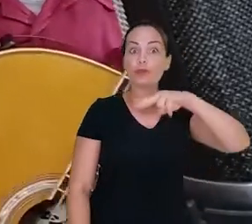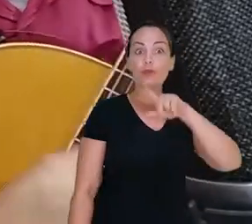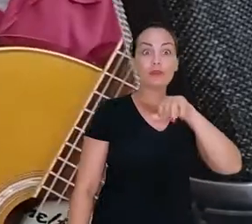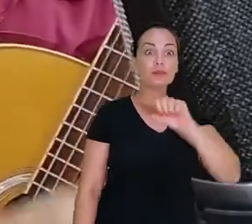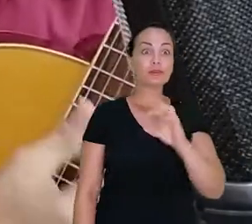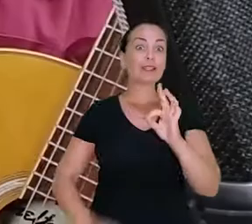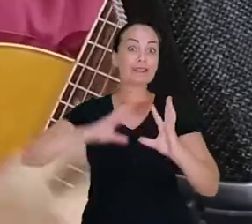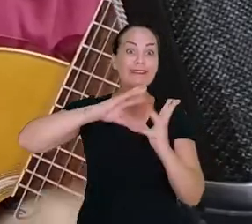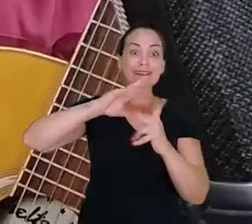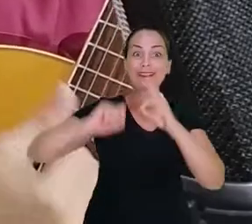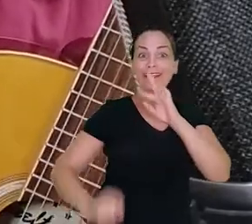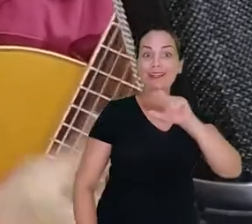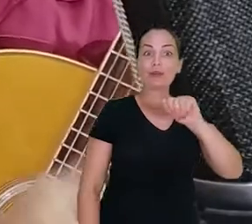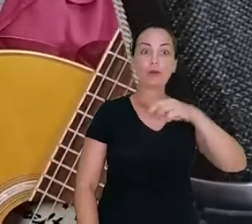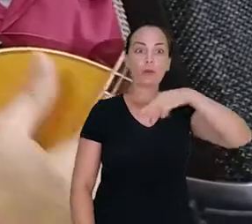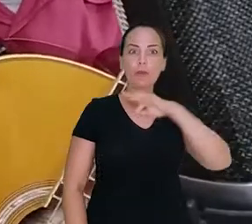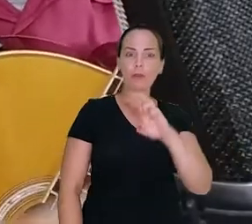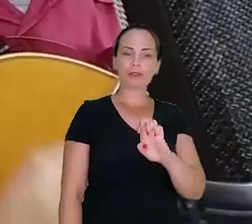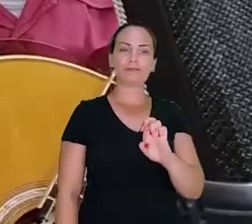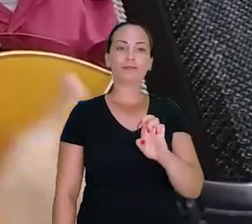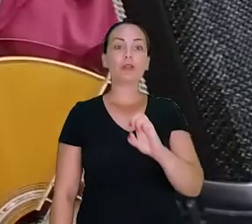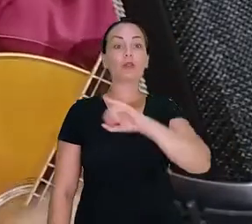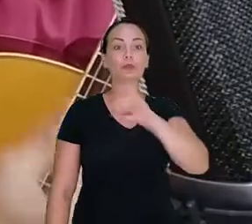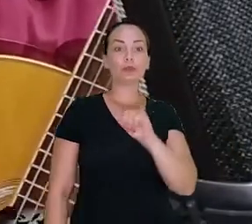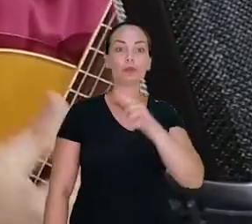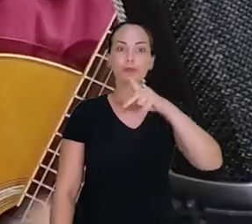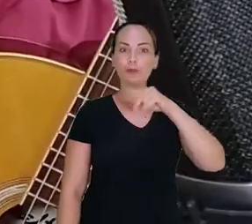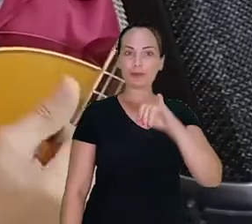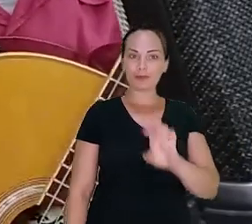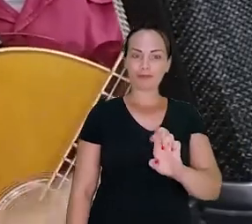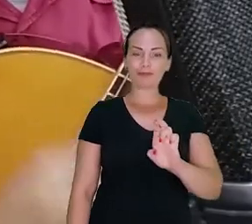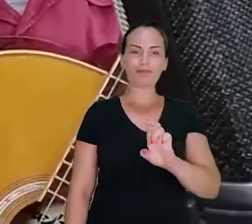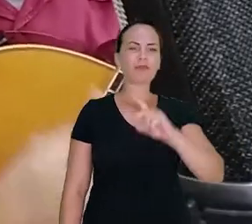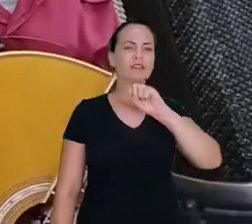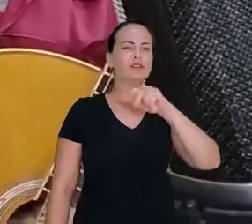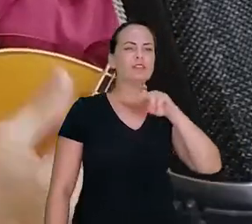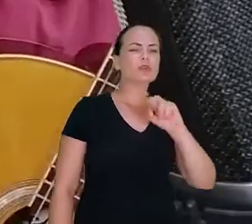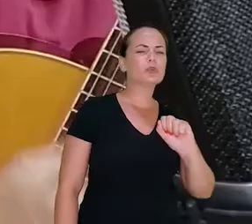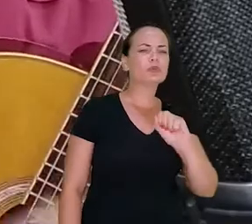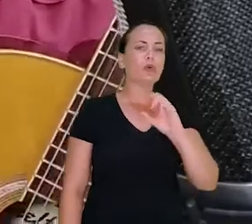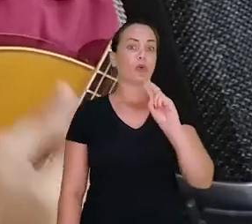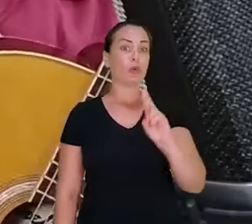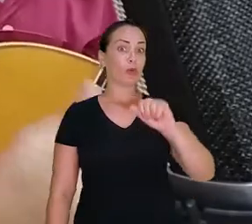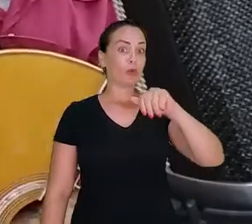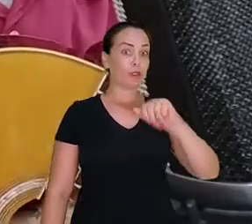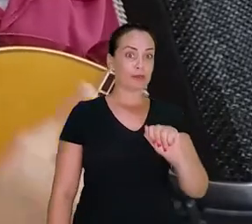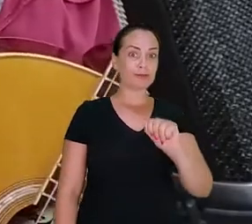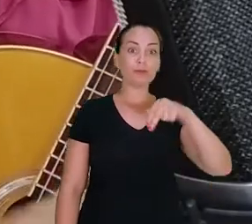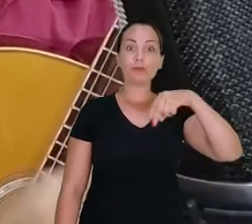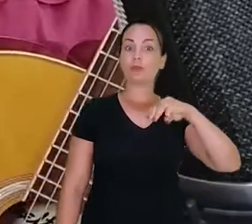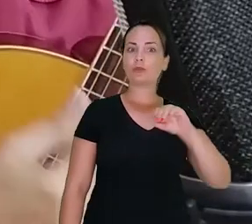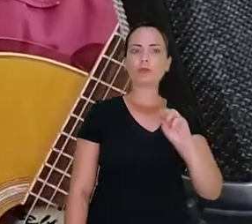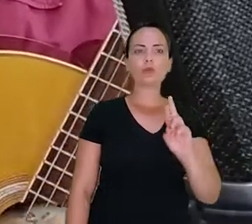Vênus, Terra e Marte. Júpiter, Saturno, Urano e Netuno. Mas o Plutão? É um